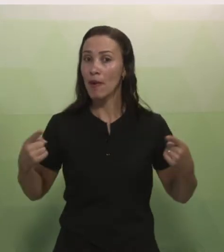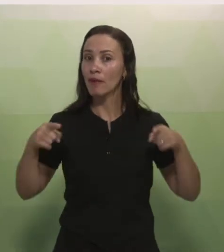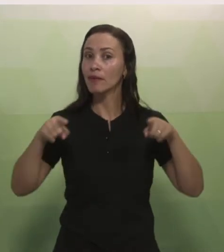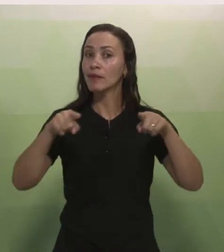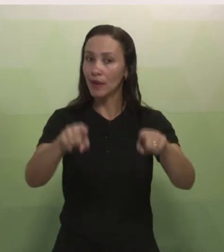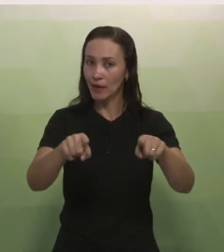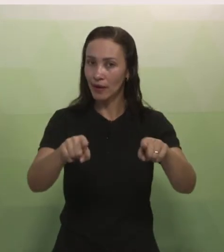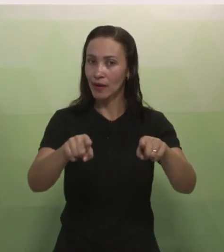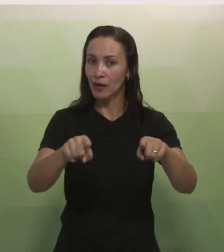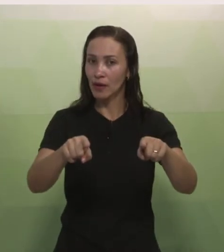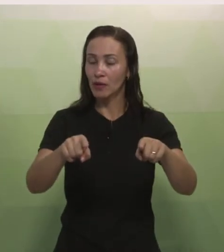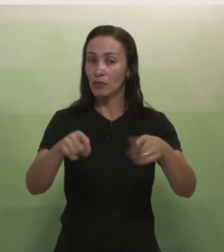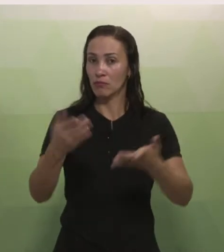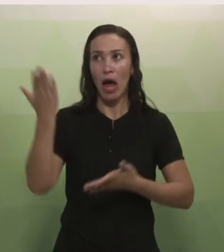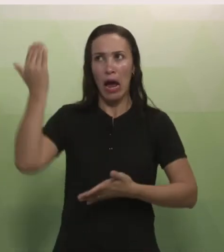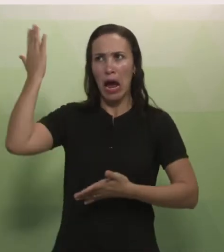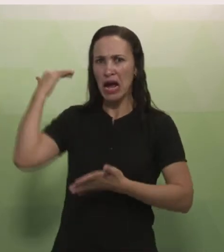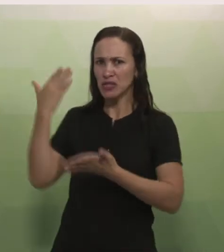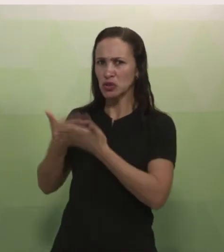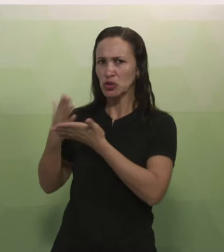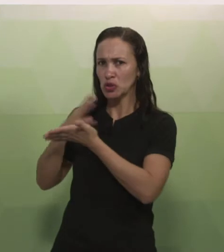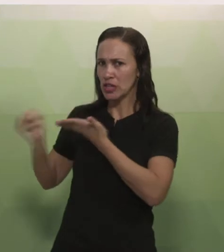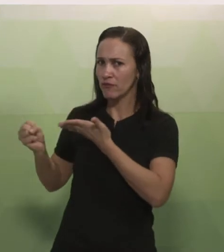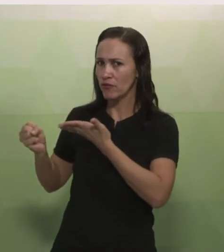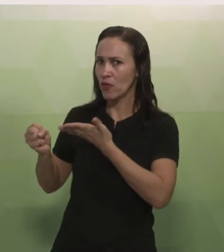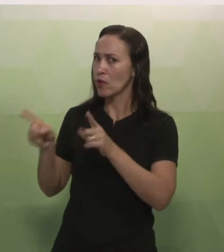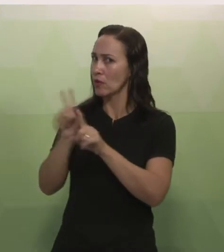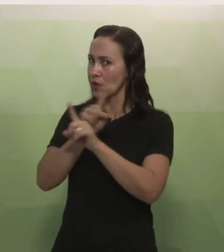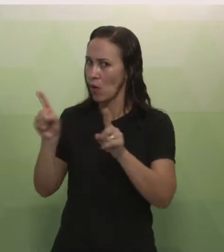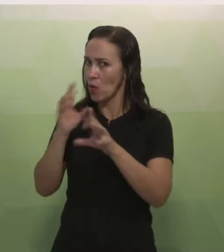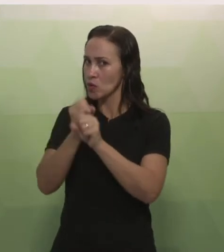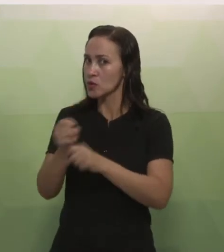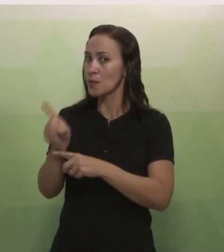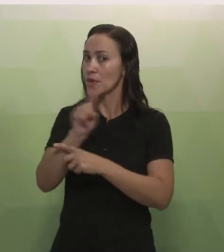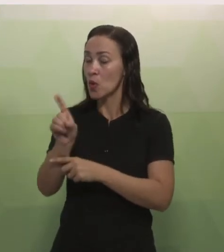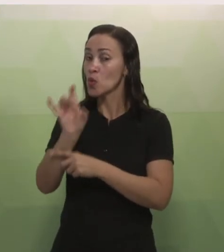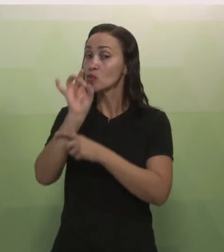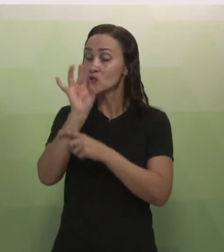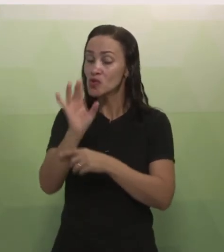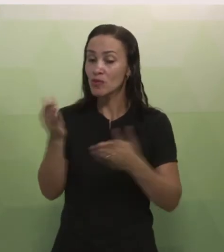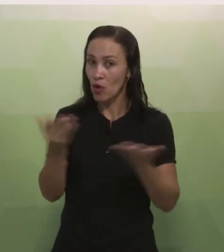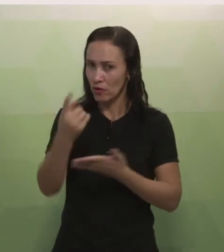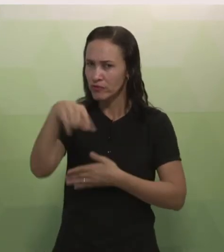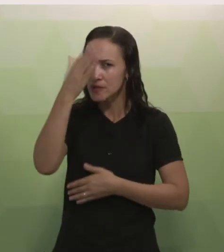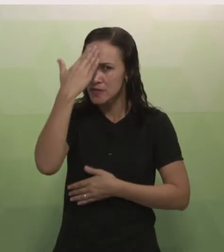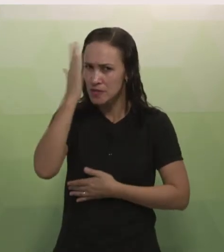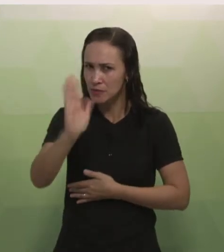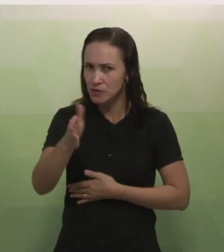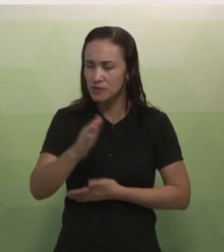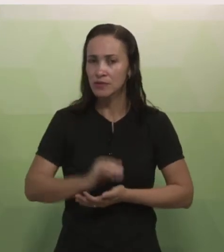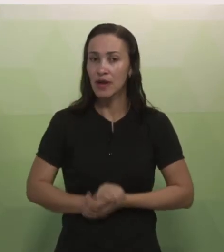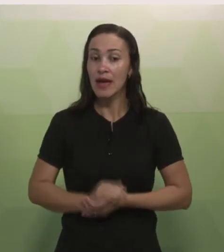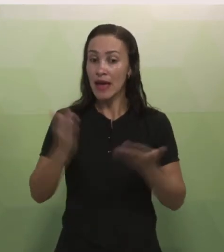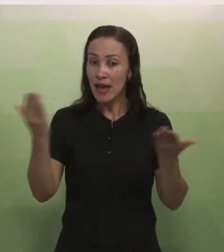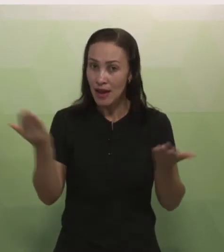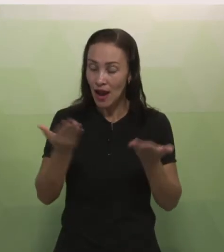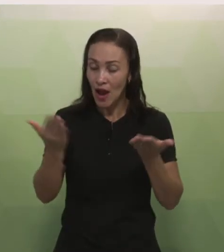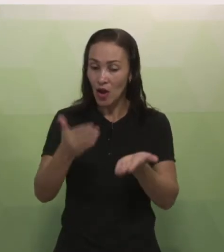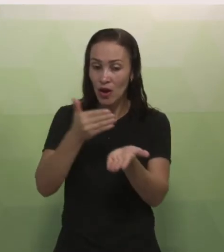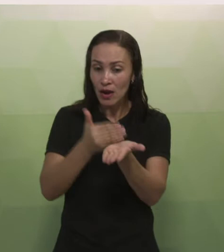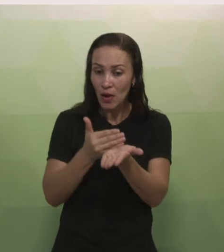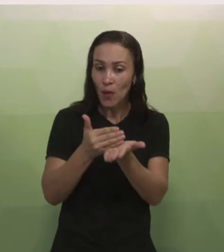paralelamente à graduação, o que já foi cursado não computa, vocês sabem disso. É só o que está